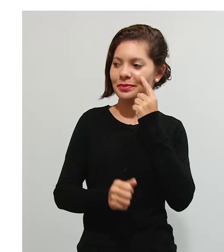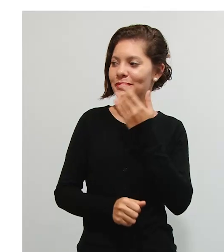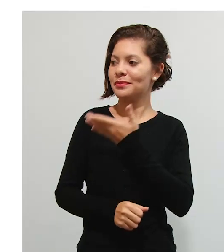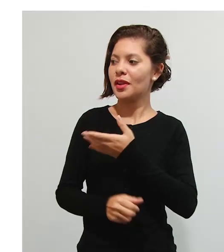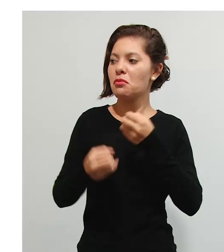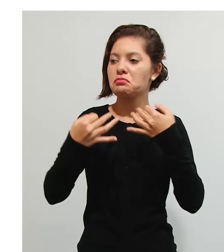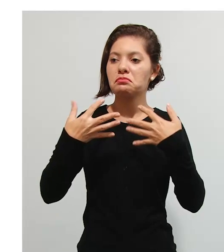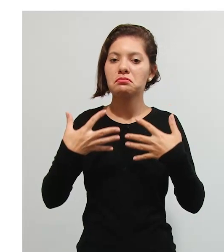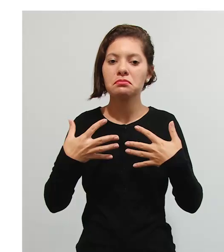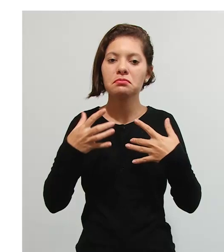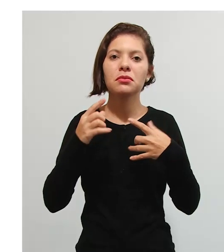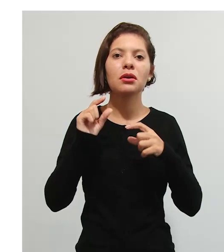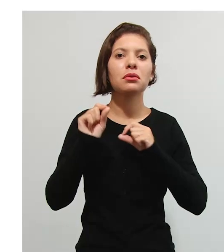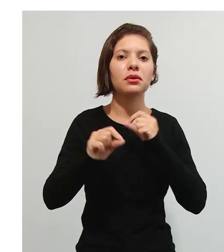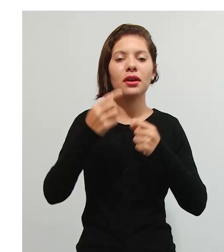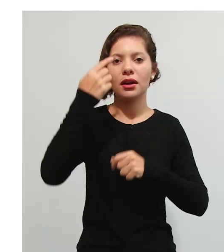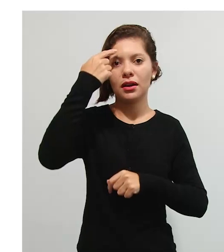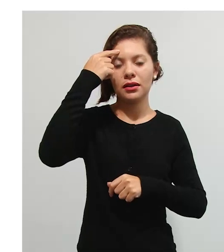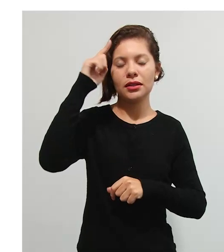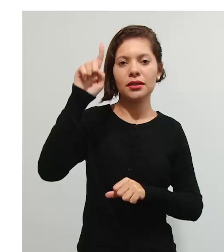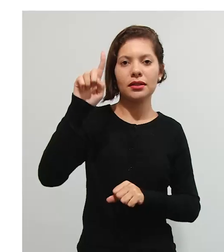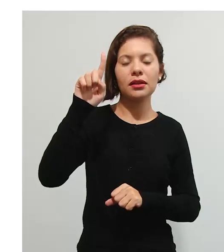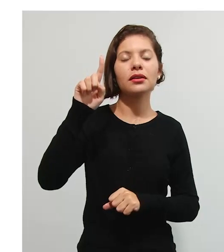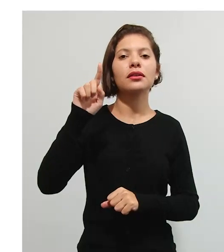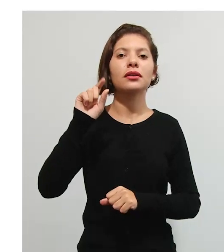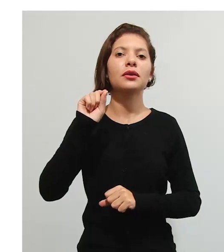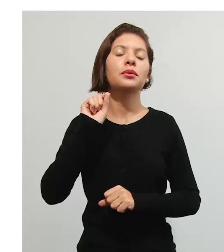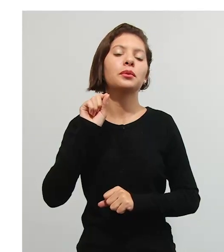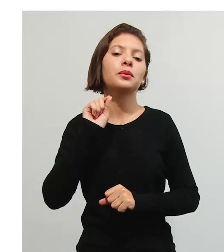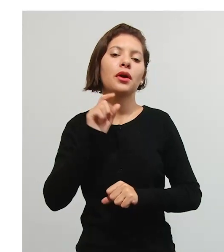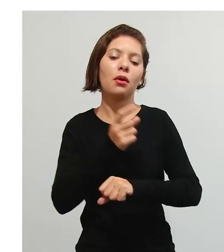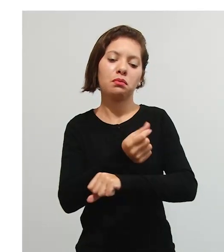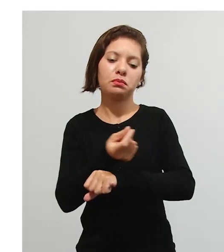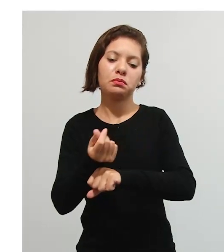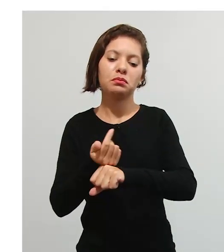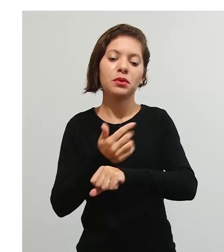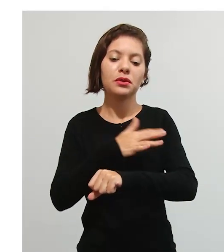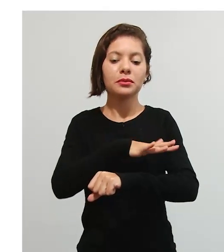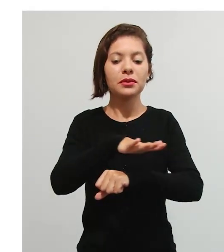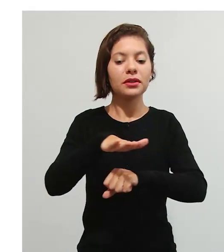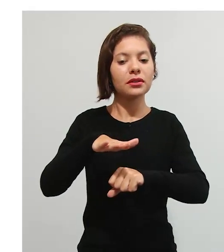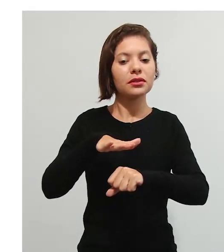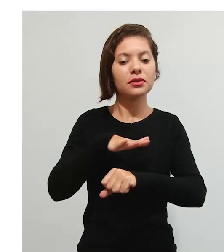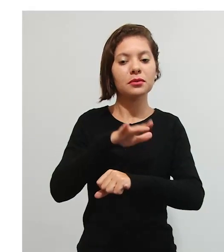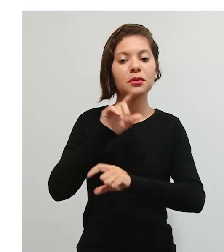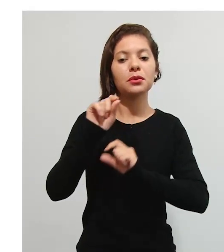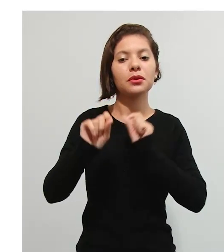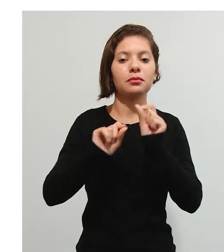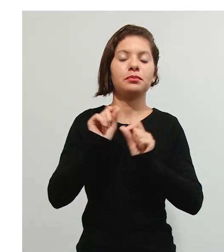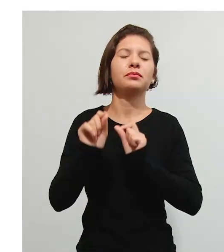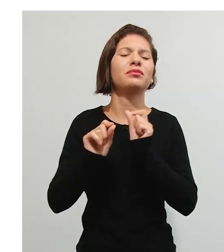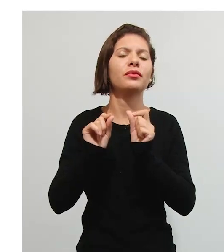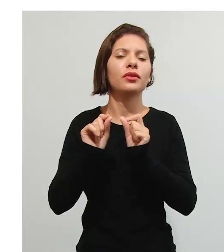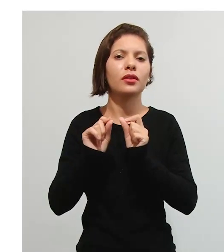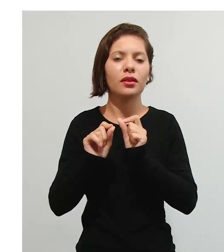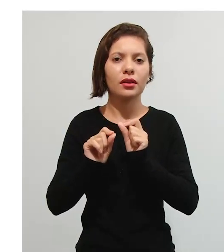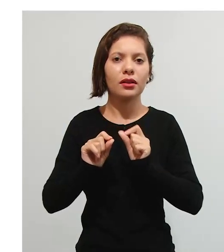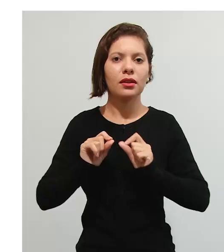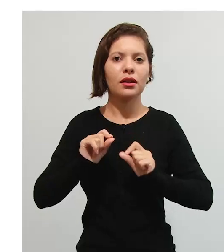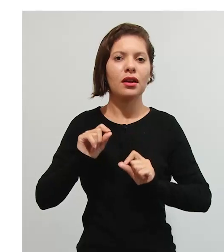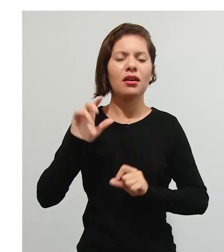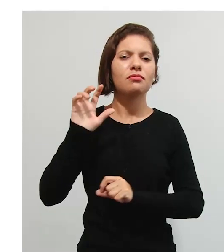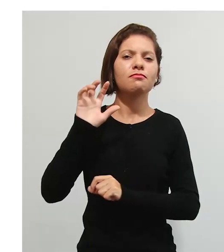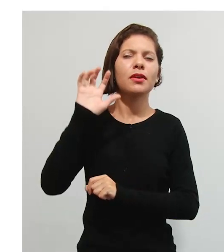quadro? Então, a gente tem uma ideia de que a ideia do neoliberalismo seria trazer